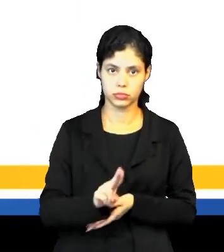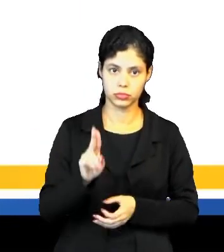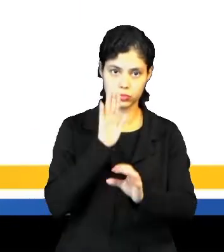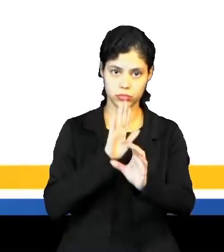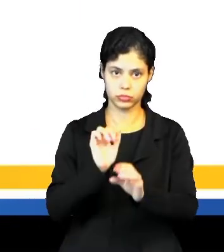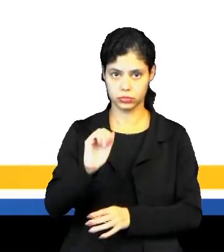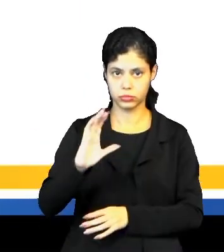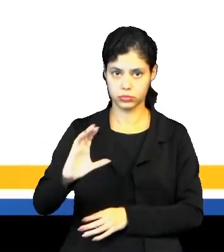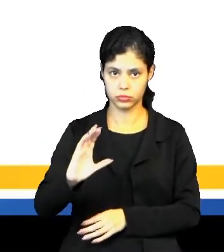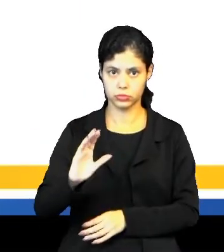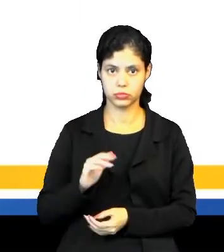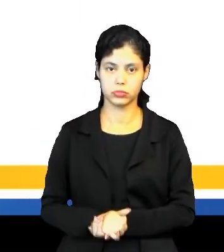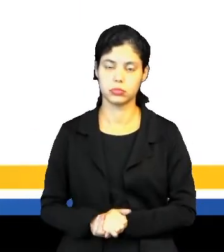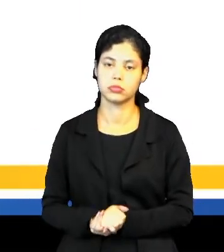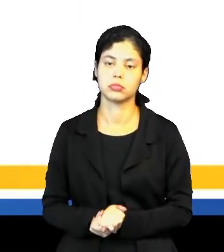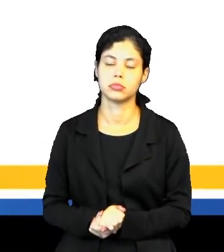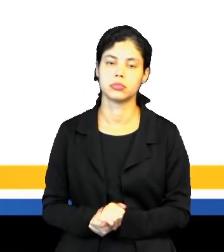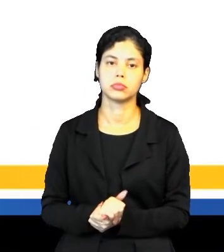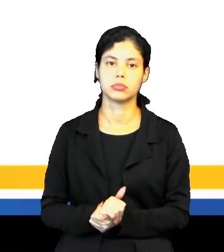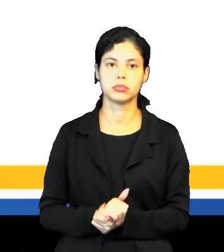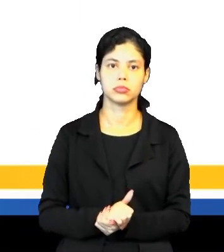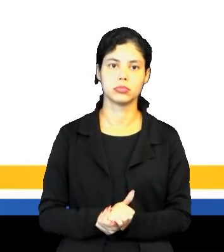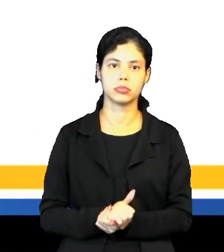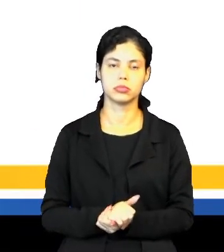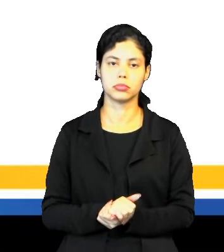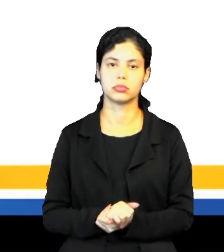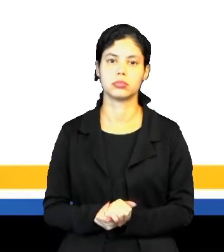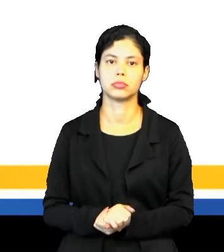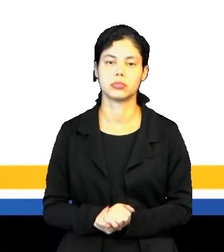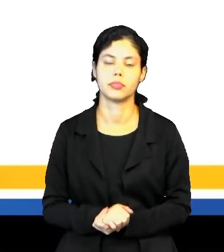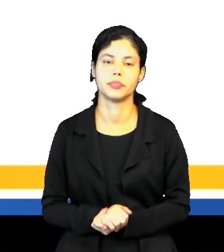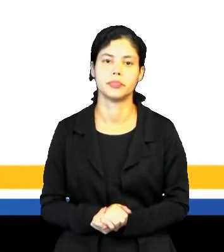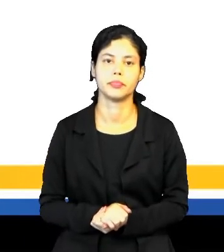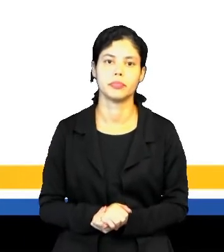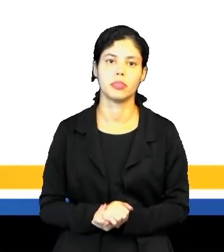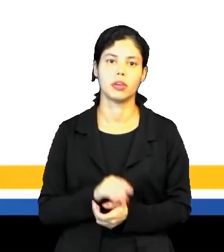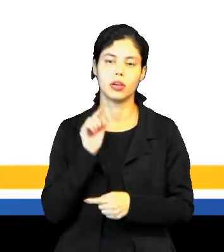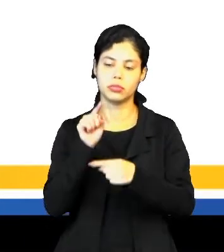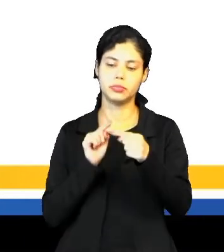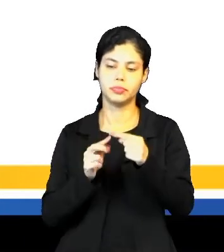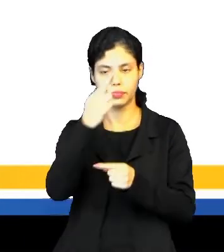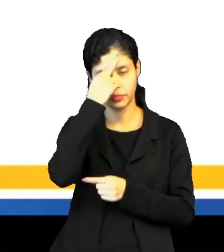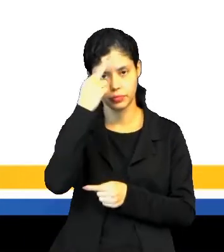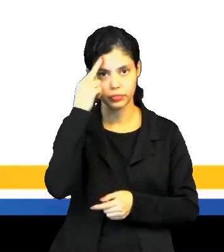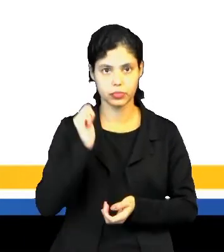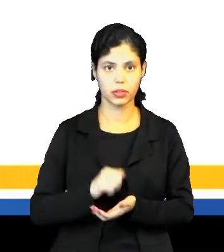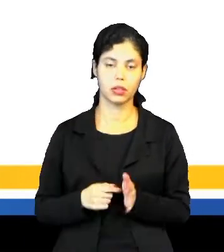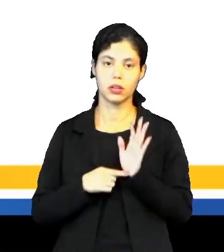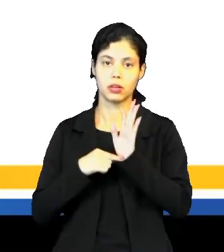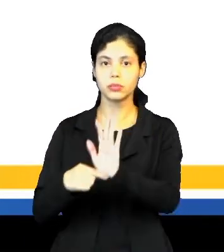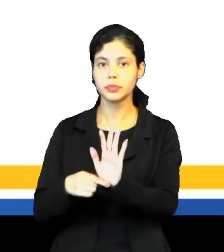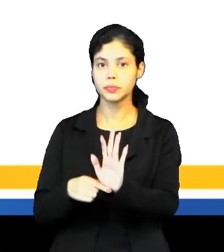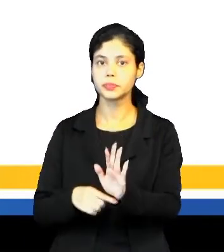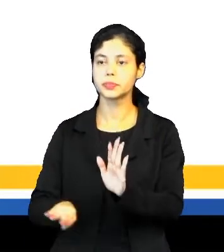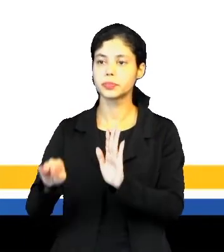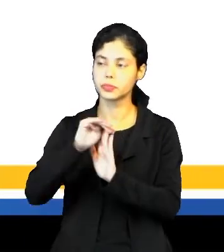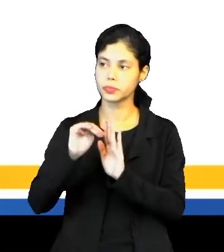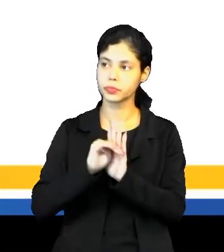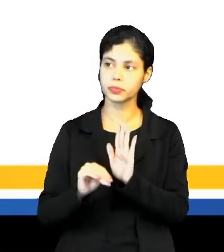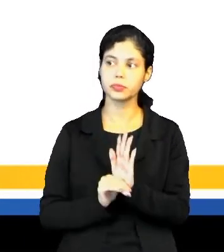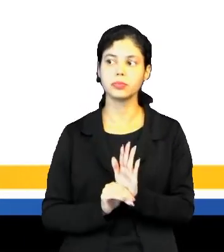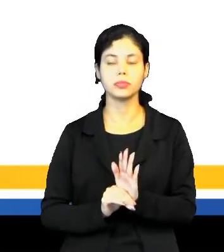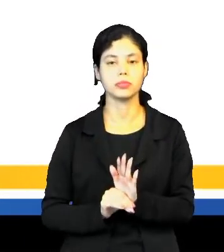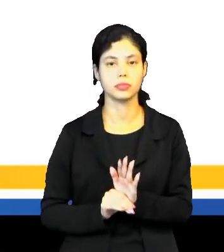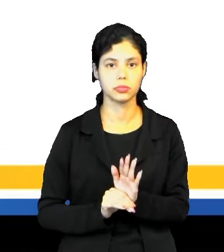as iniciais AC para se diferenciar. A divisão da história se refere à classificação